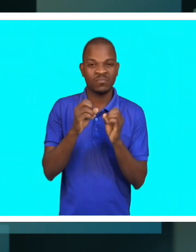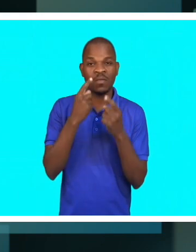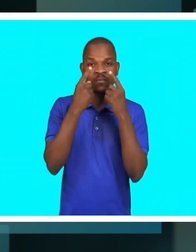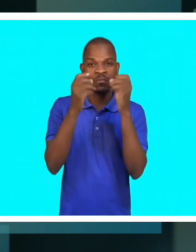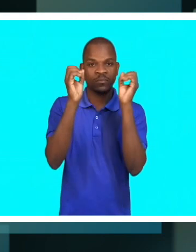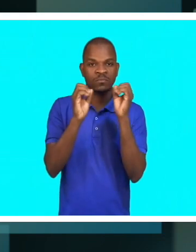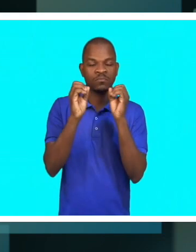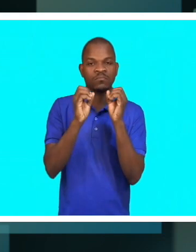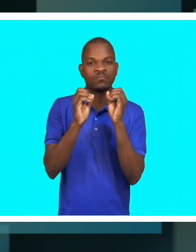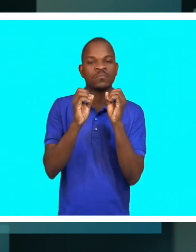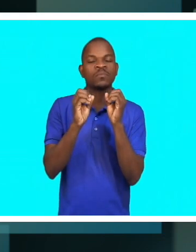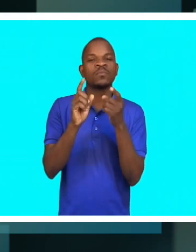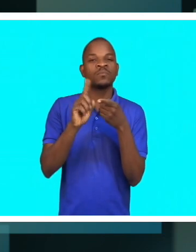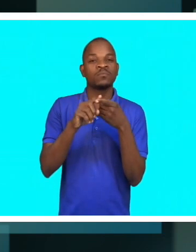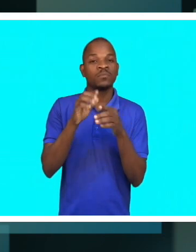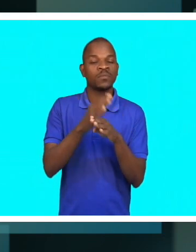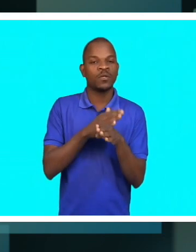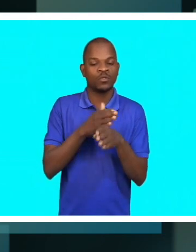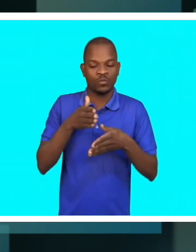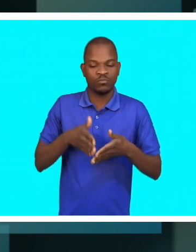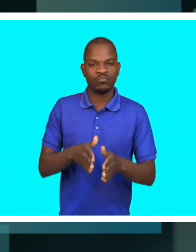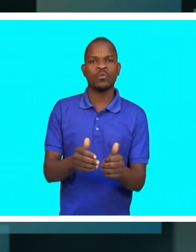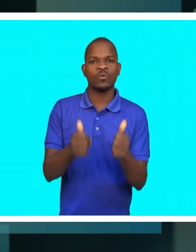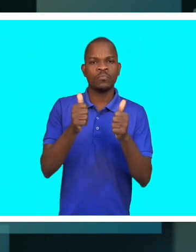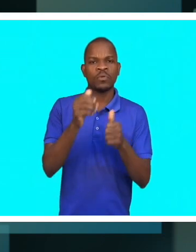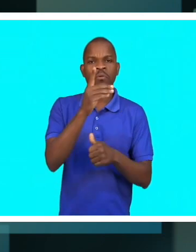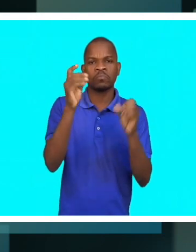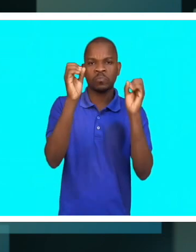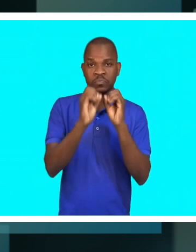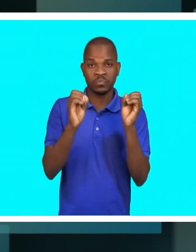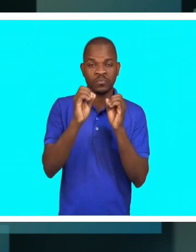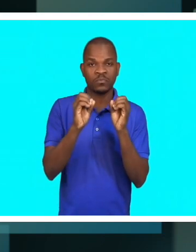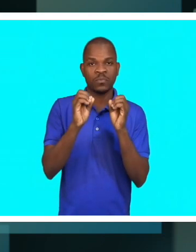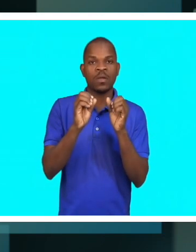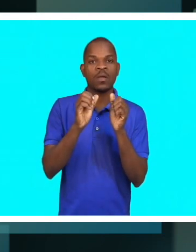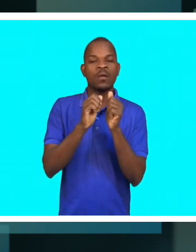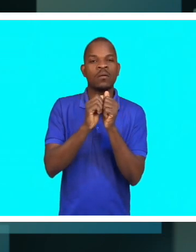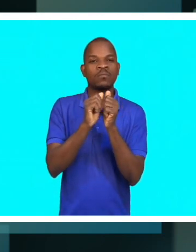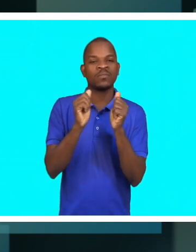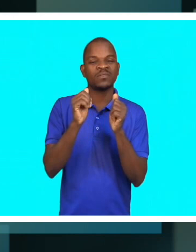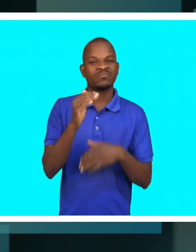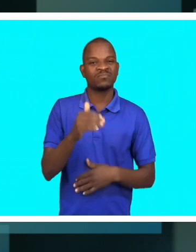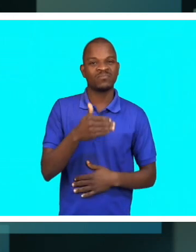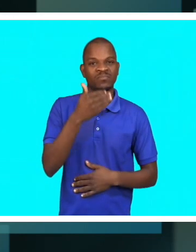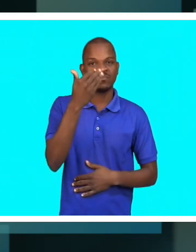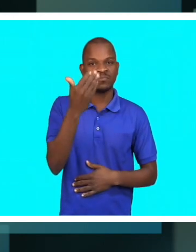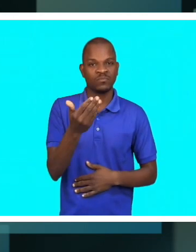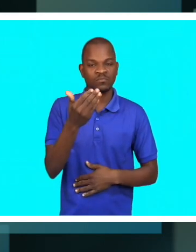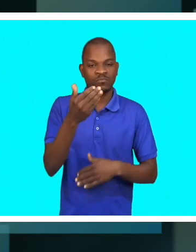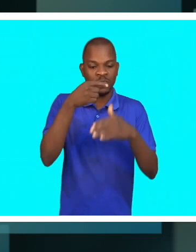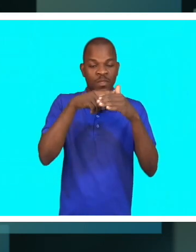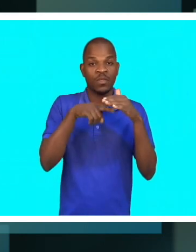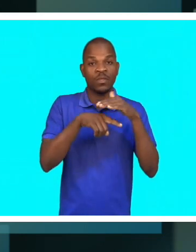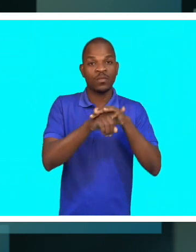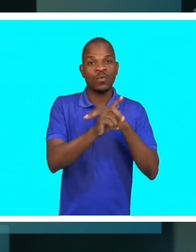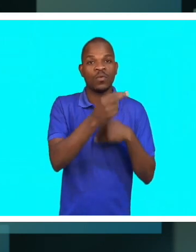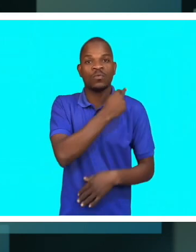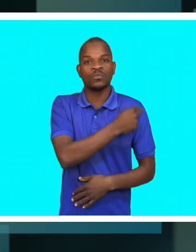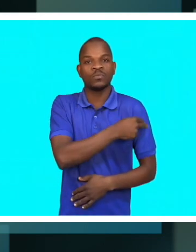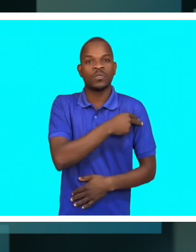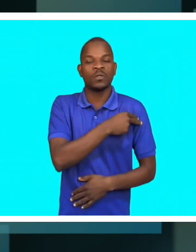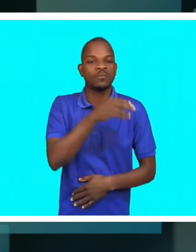Não anda, não enxerga, não faz nada. Era uma criança normal. Quando fui ao